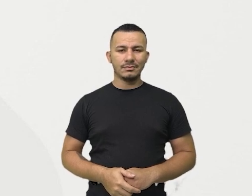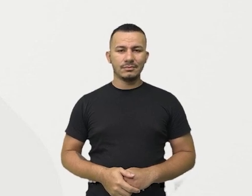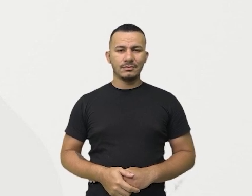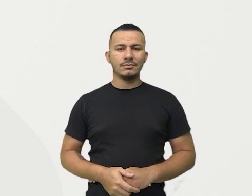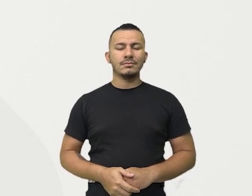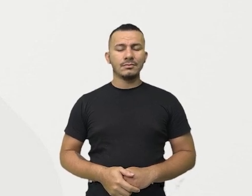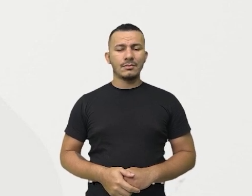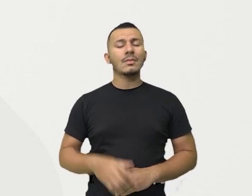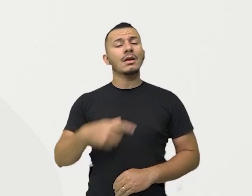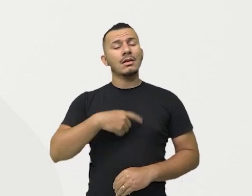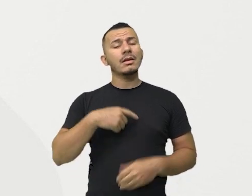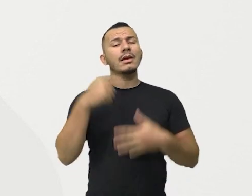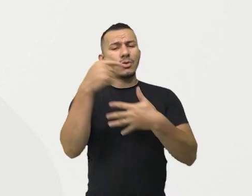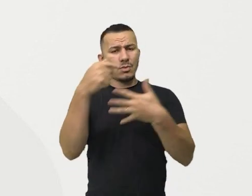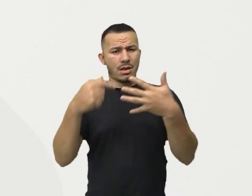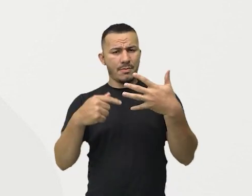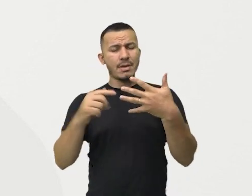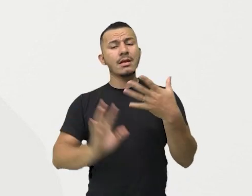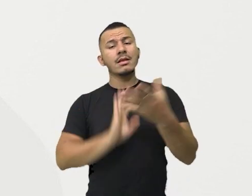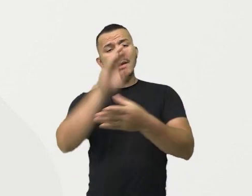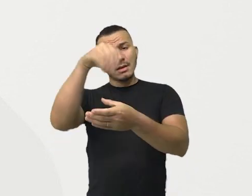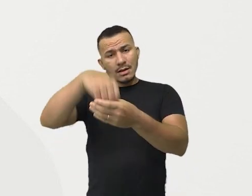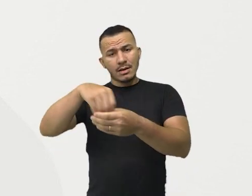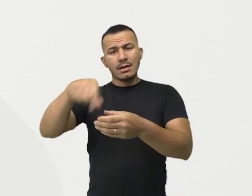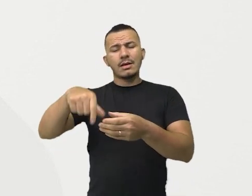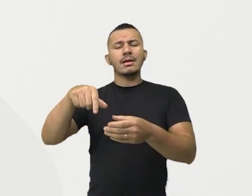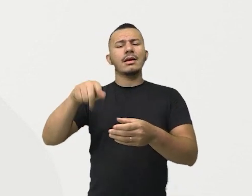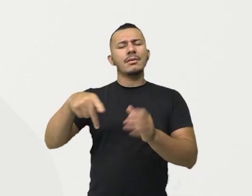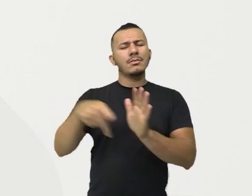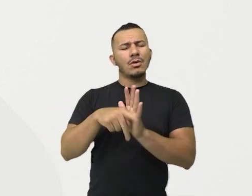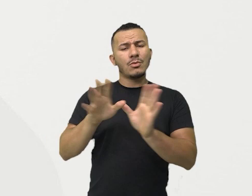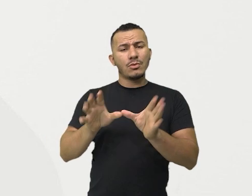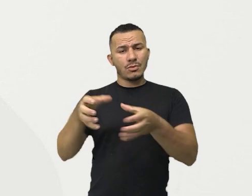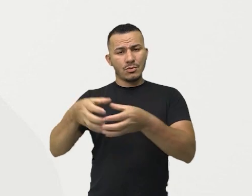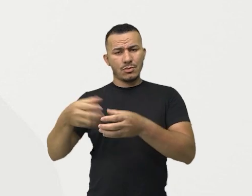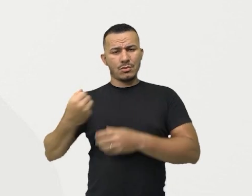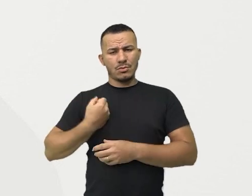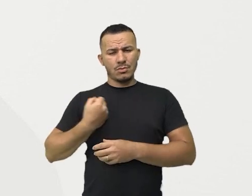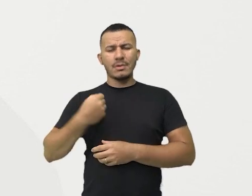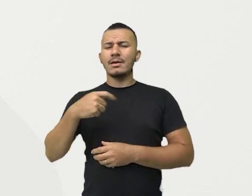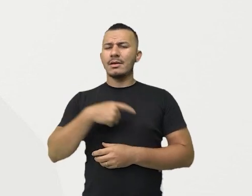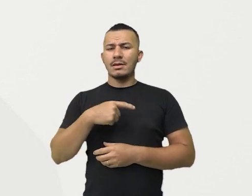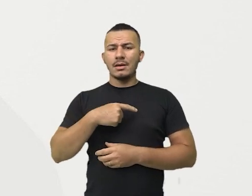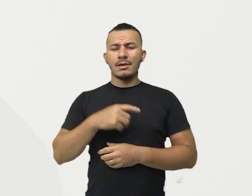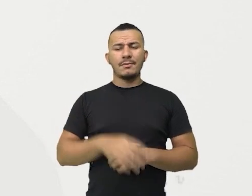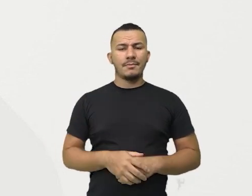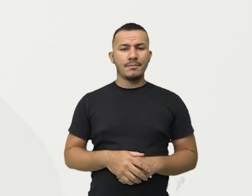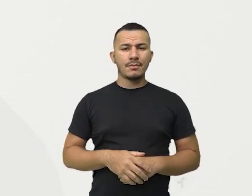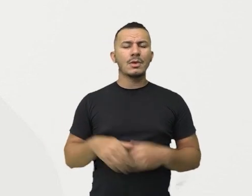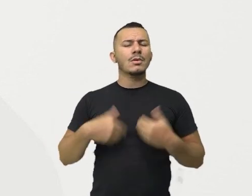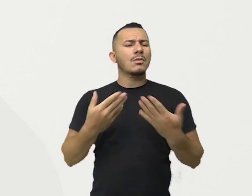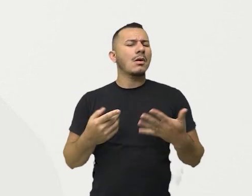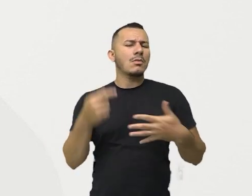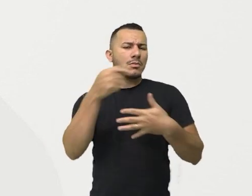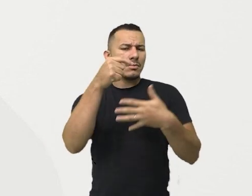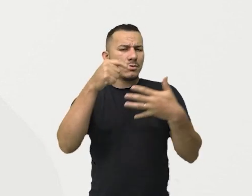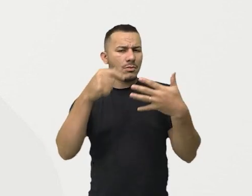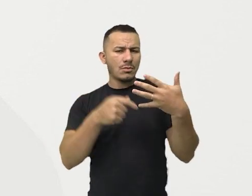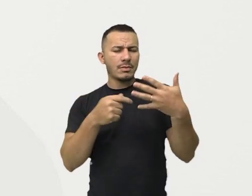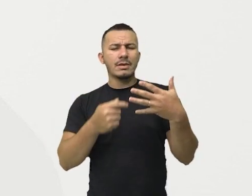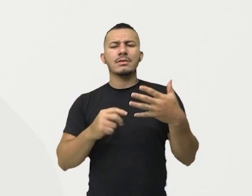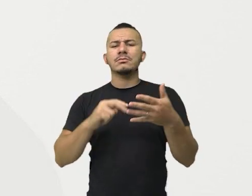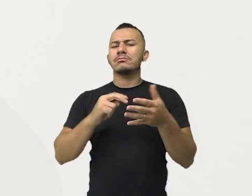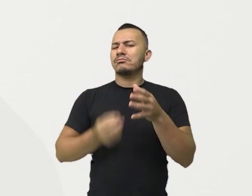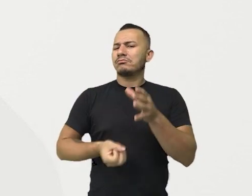Entre os elementos que compõem essa representação numérica, temos quais são os elementos que formam a